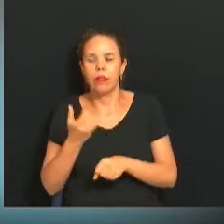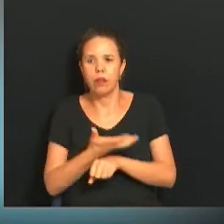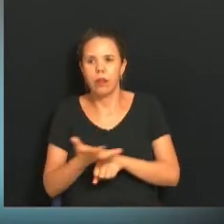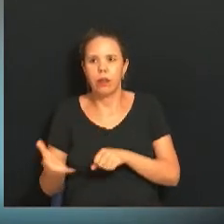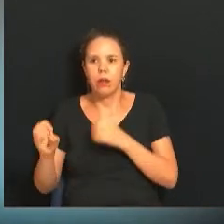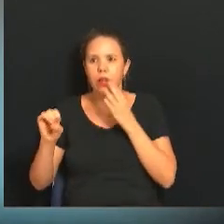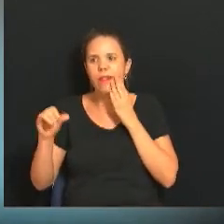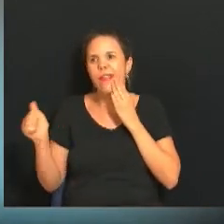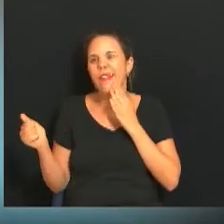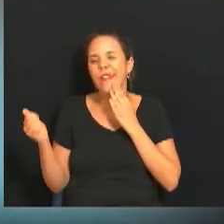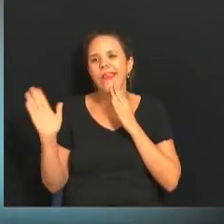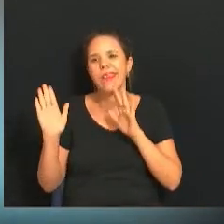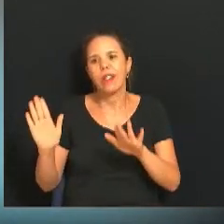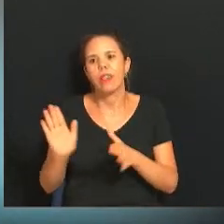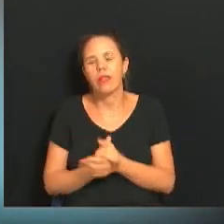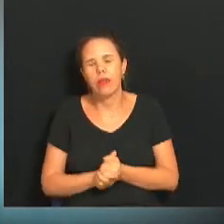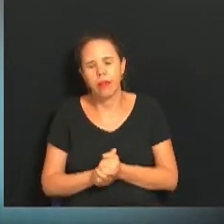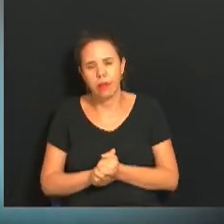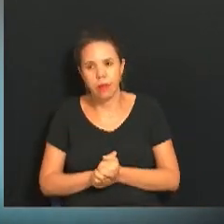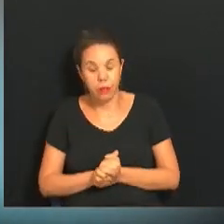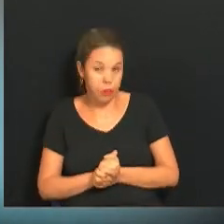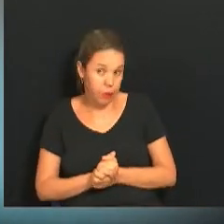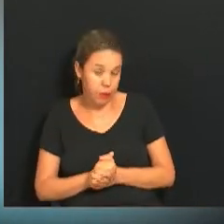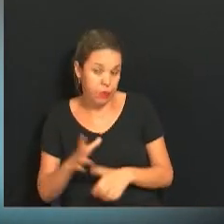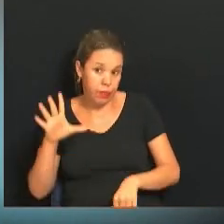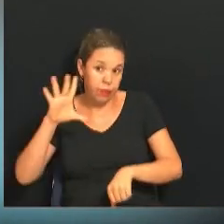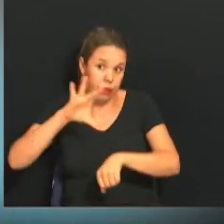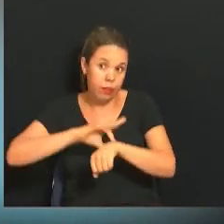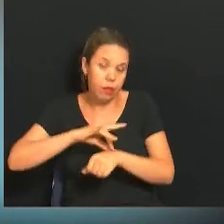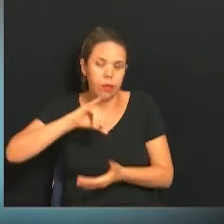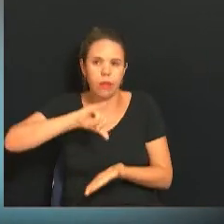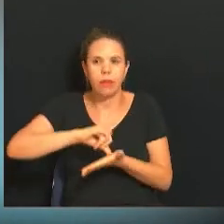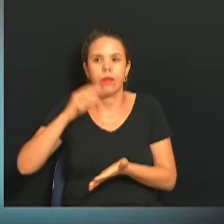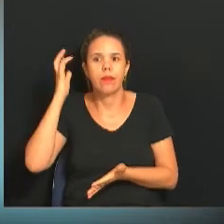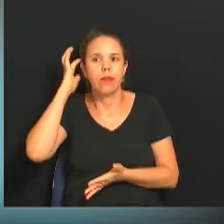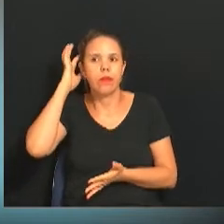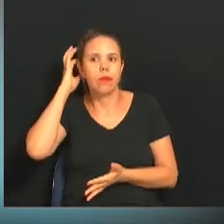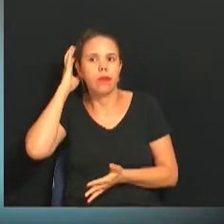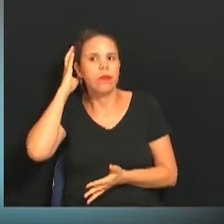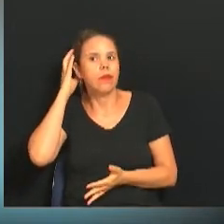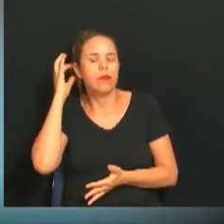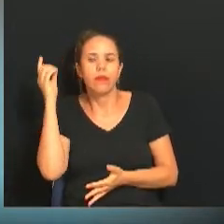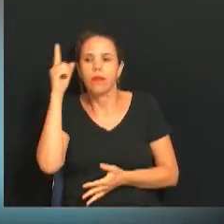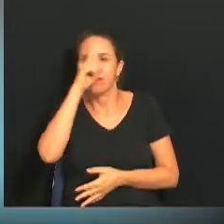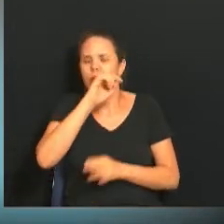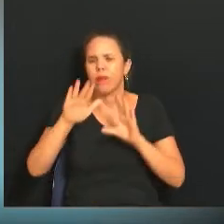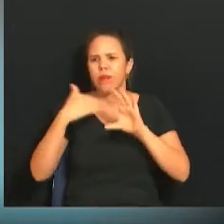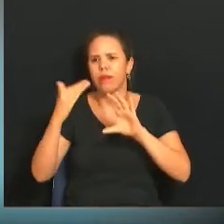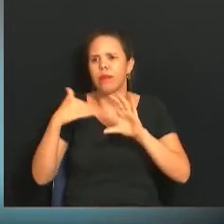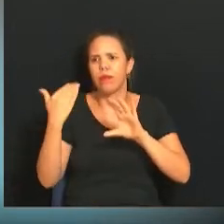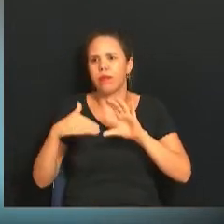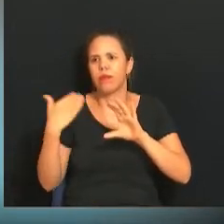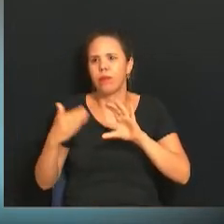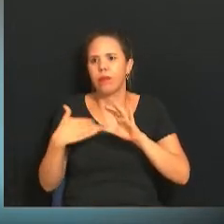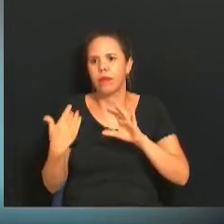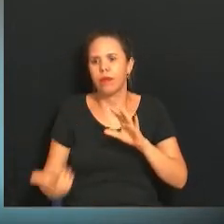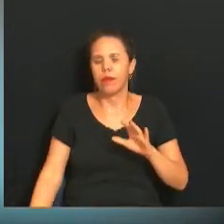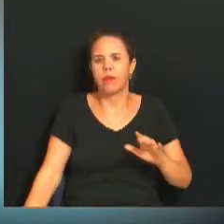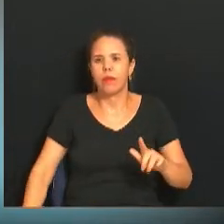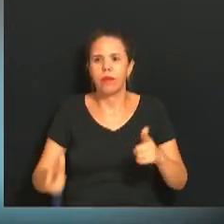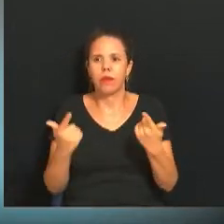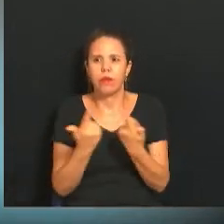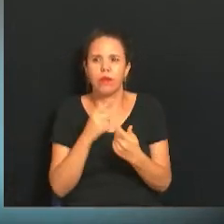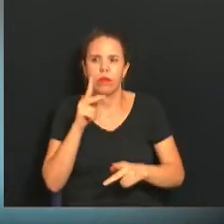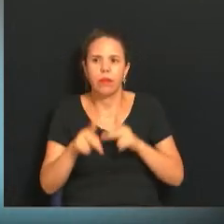CEAzinho ali, mas a questão da segurança do centro está difícil. Eu recebo tenho vários grupos aqui que as pessoas